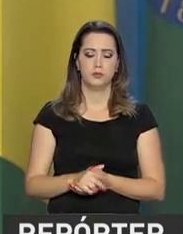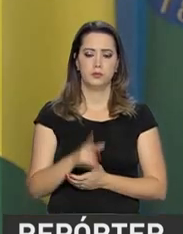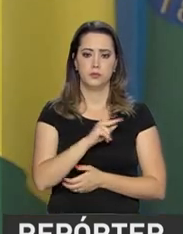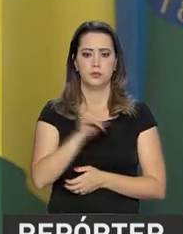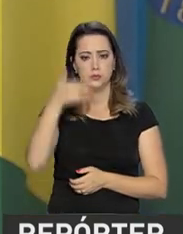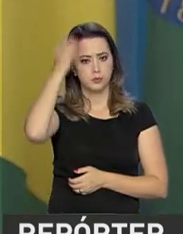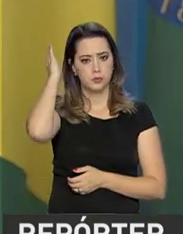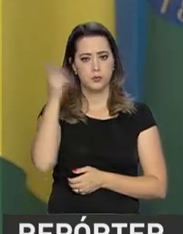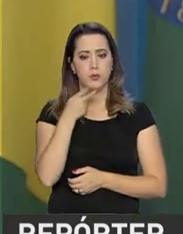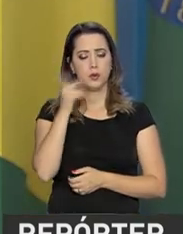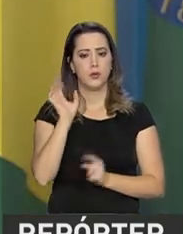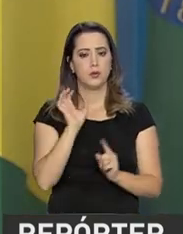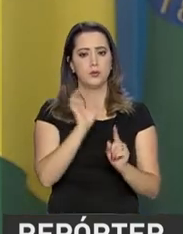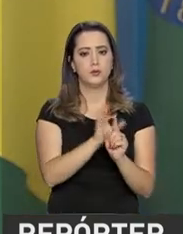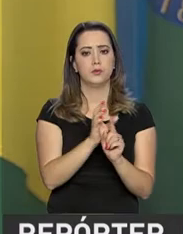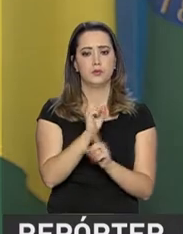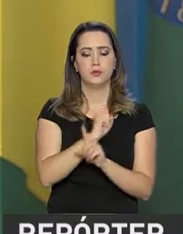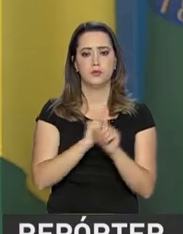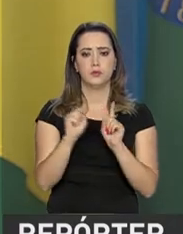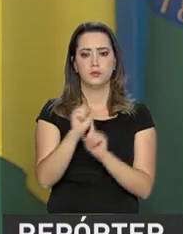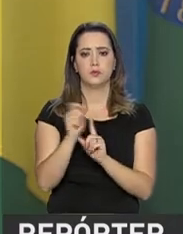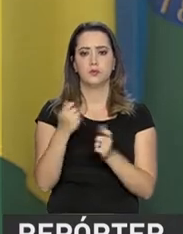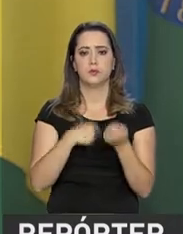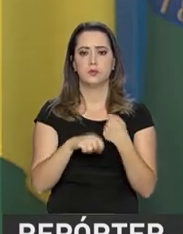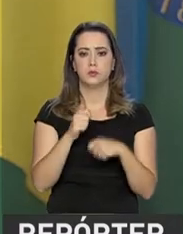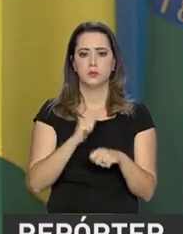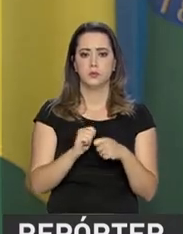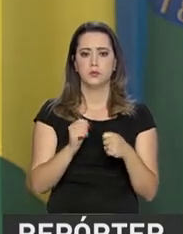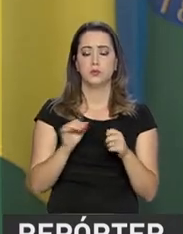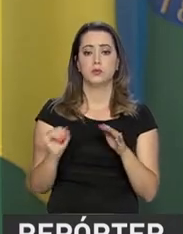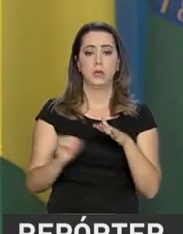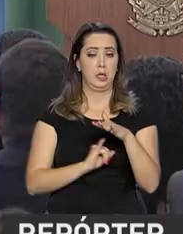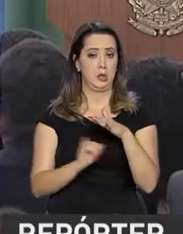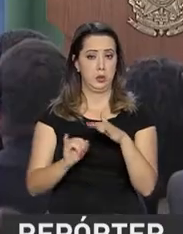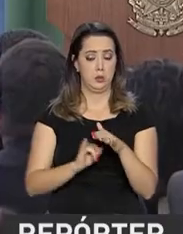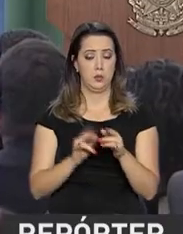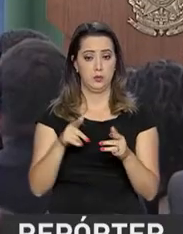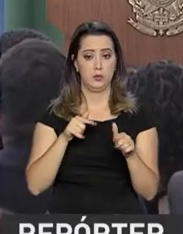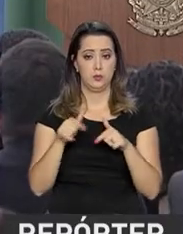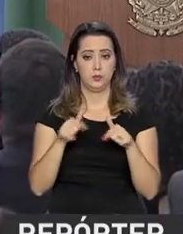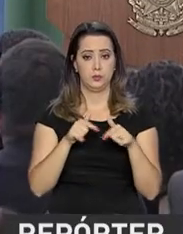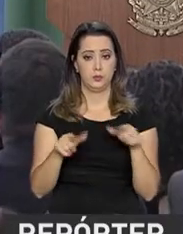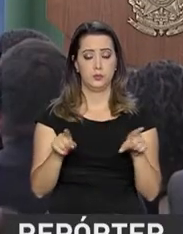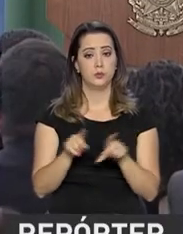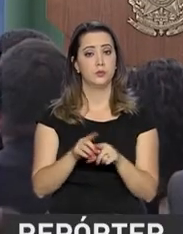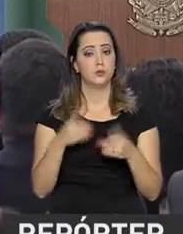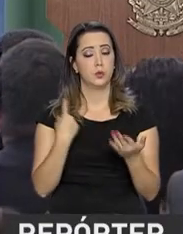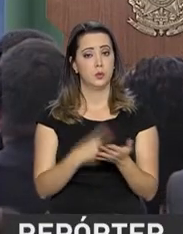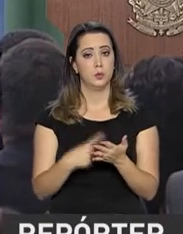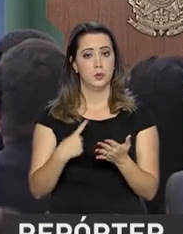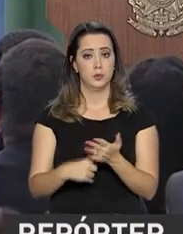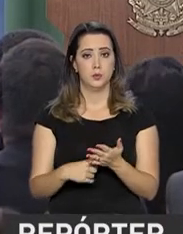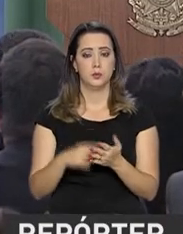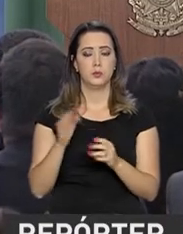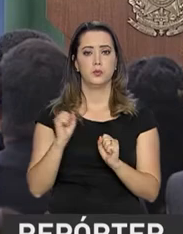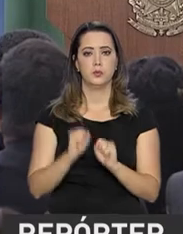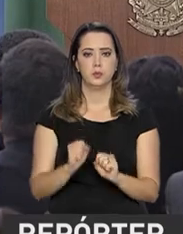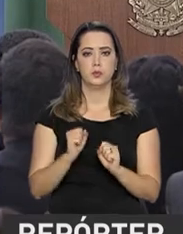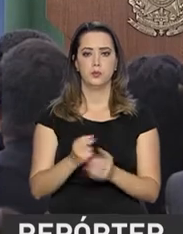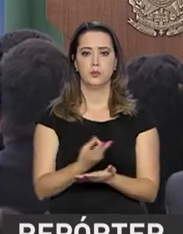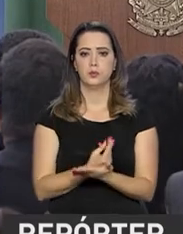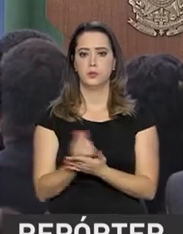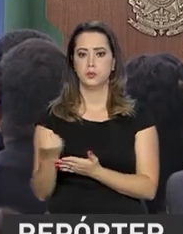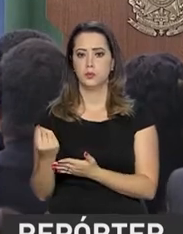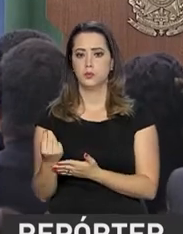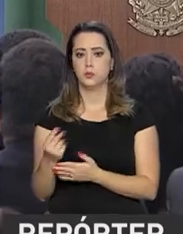os impactos de natureza social econômica e institucional da medida e afirmou que o acordo tem o potencial de injetar dinheiro